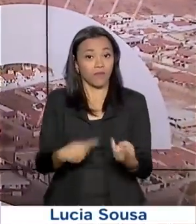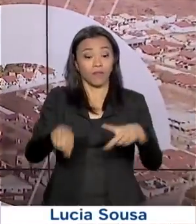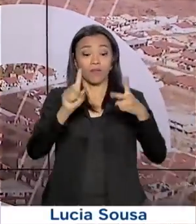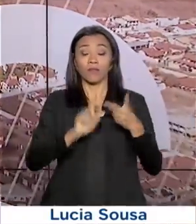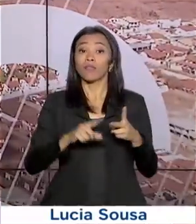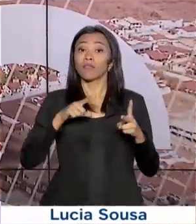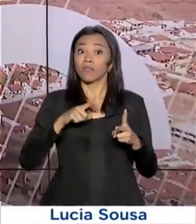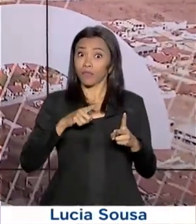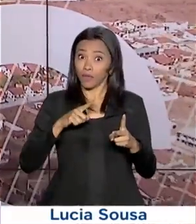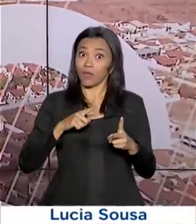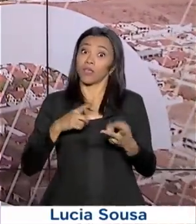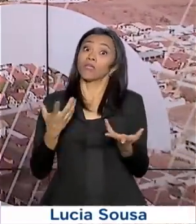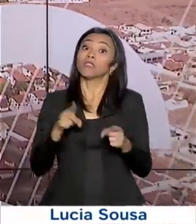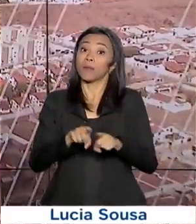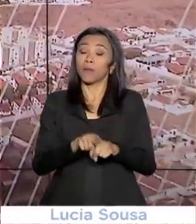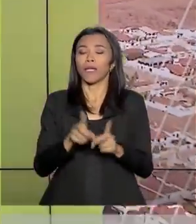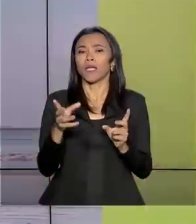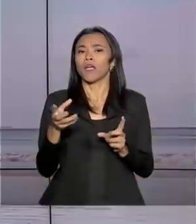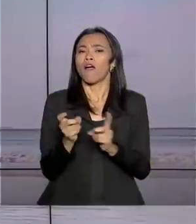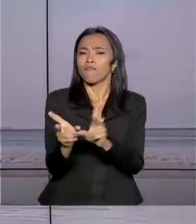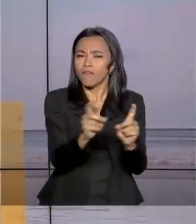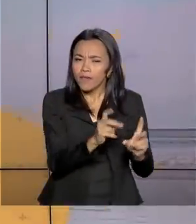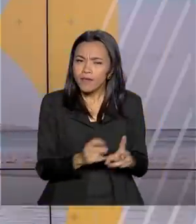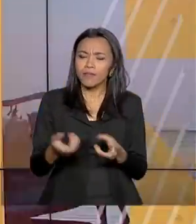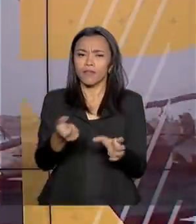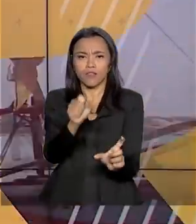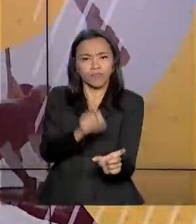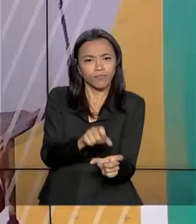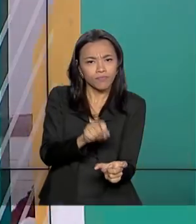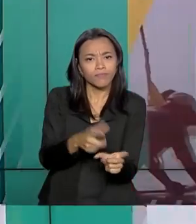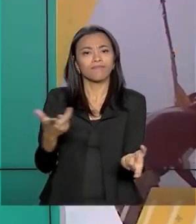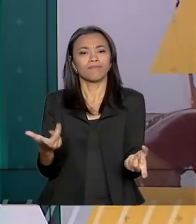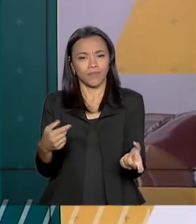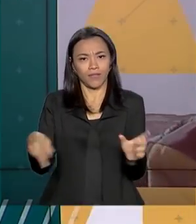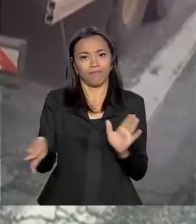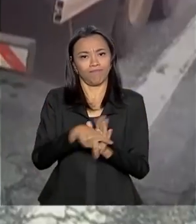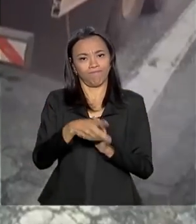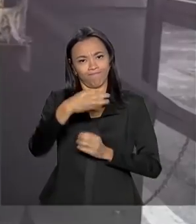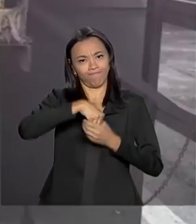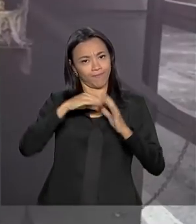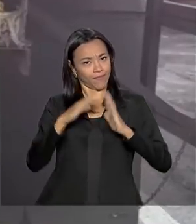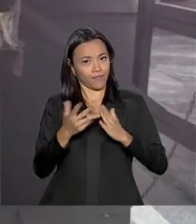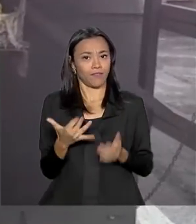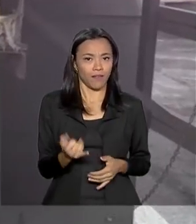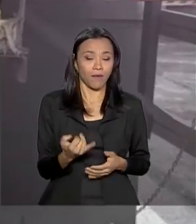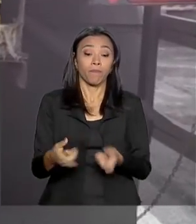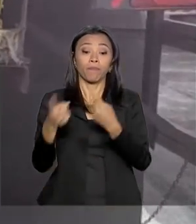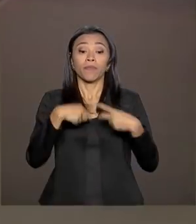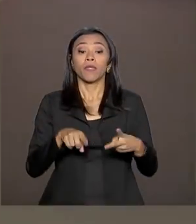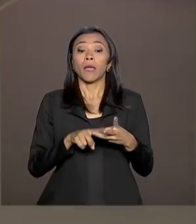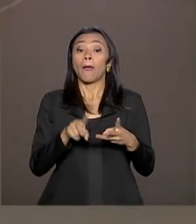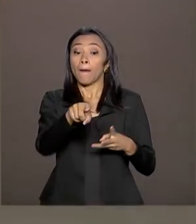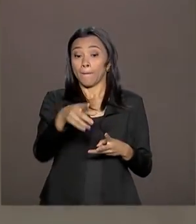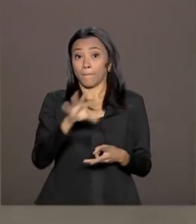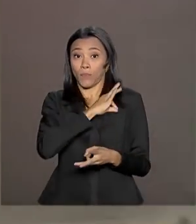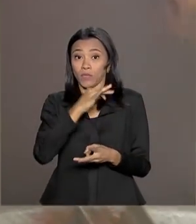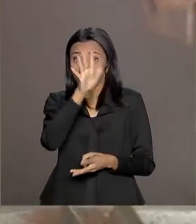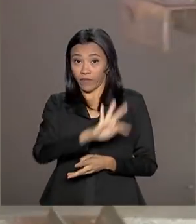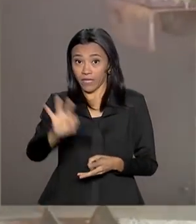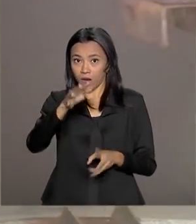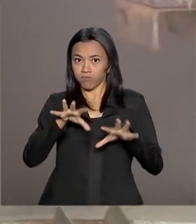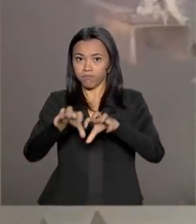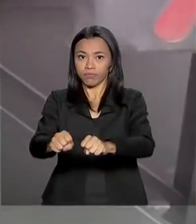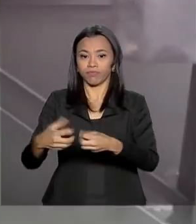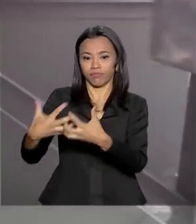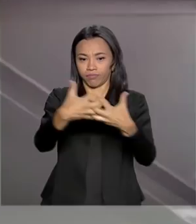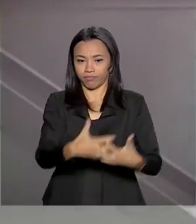regulamenta posse porte comercialização de armas e munição a polícia rodoviária federal detém carreta com 150 quilos de